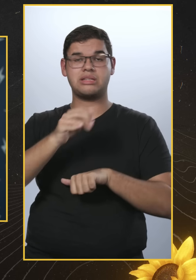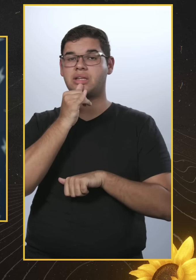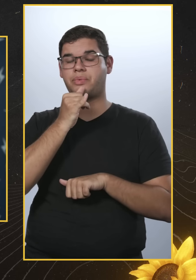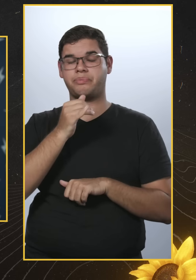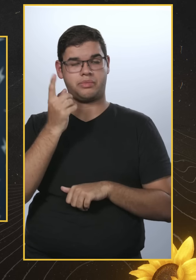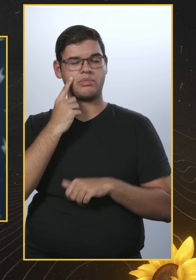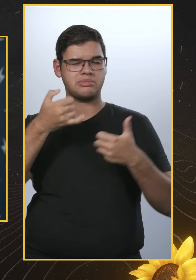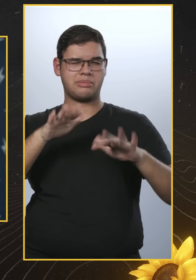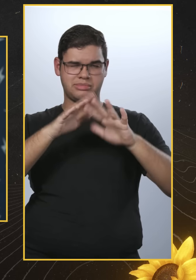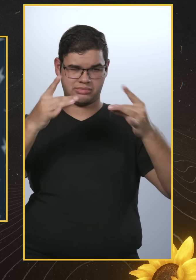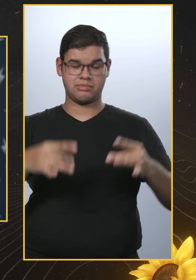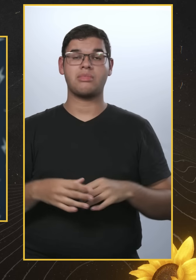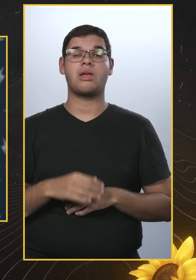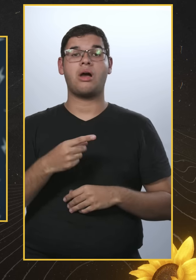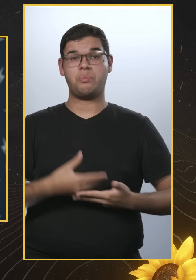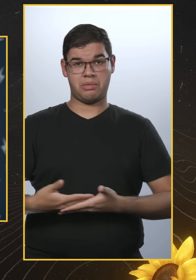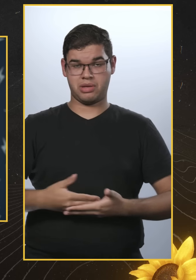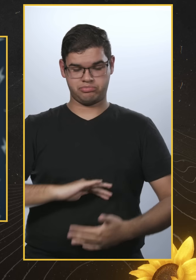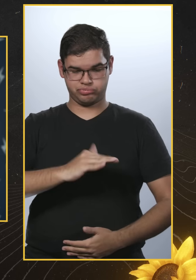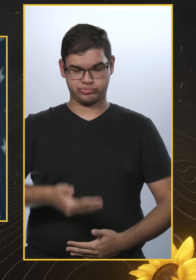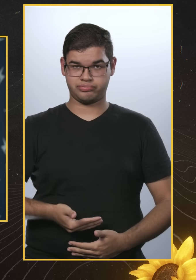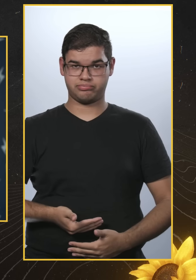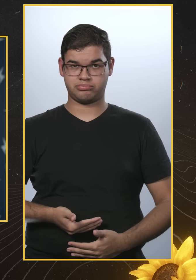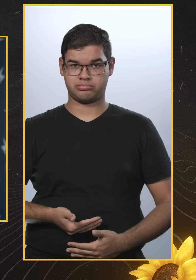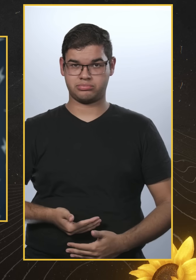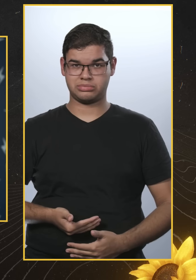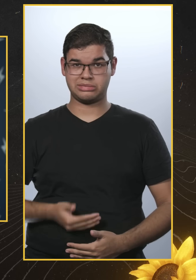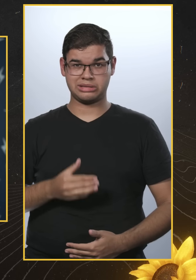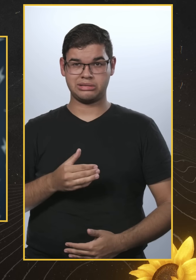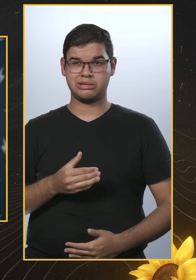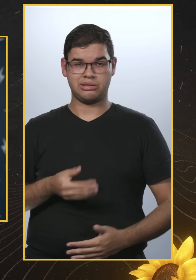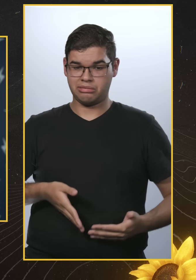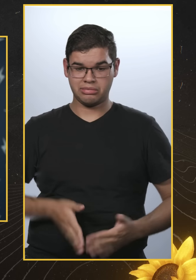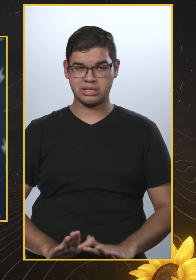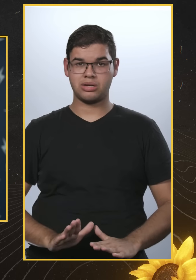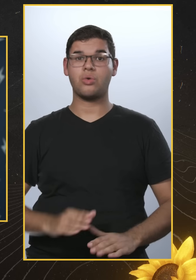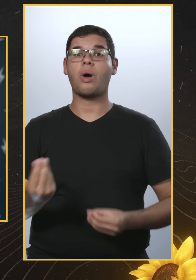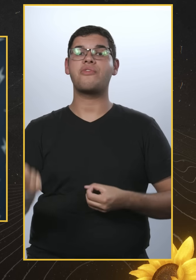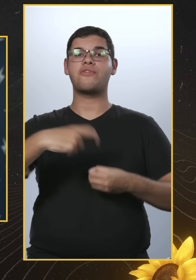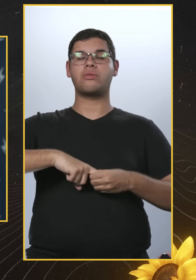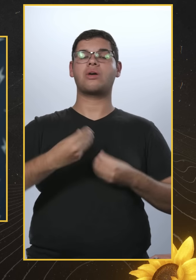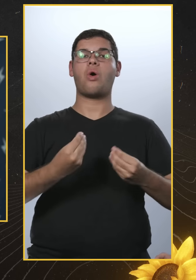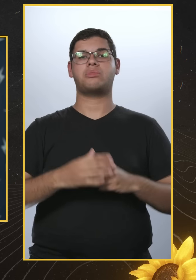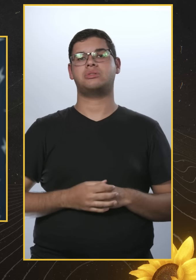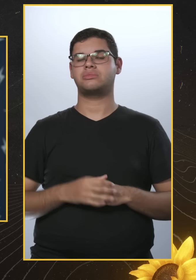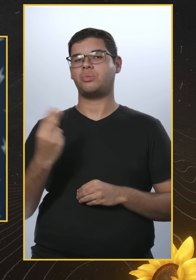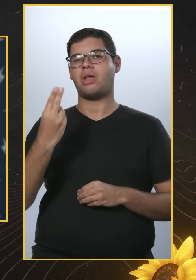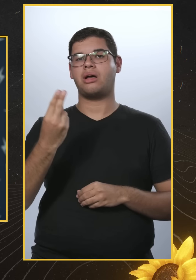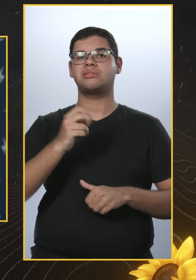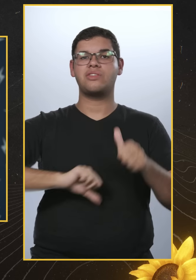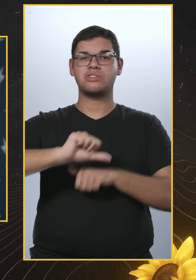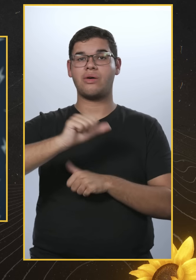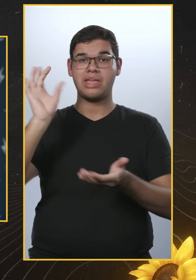barriga esse nenêm Ele nasce nem se a mãe se o bebê quiser voltar pra barriga não tem como a a transformação Real de uma